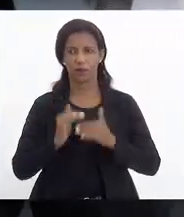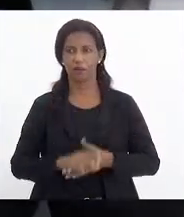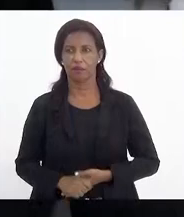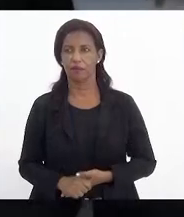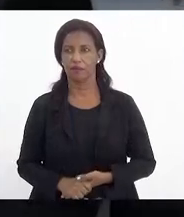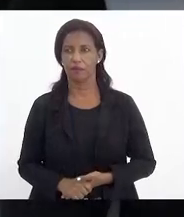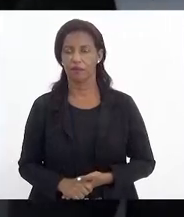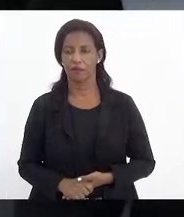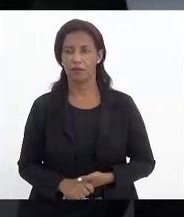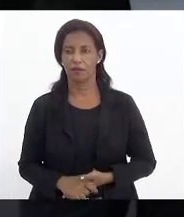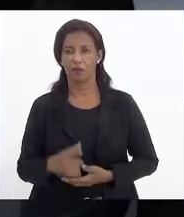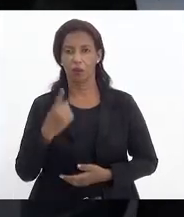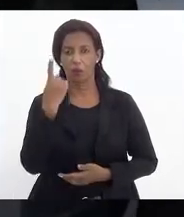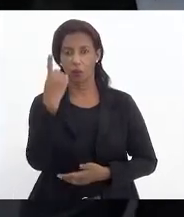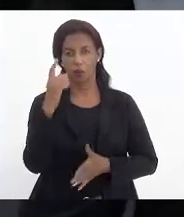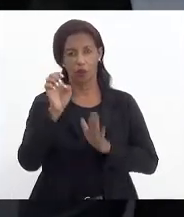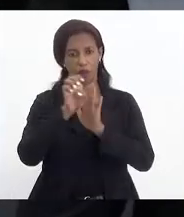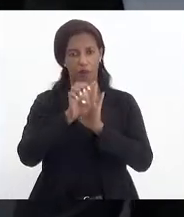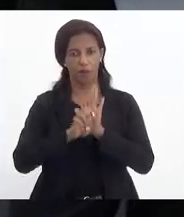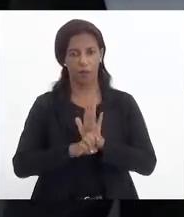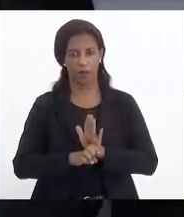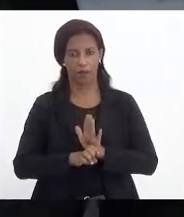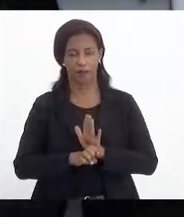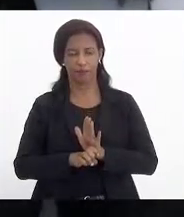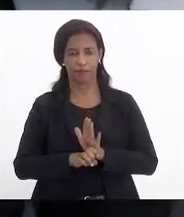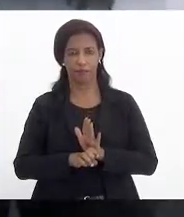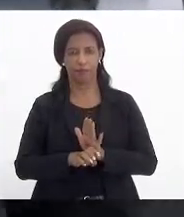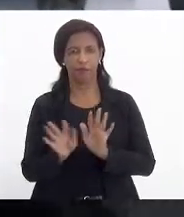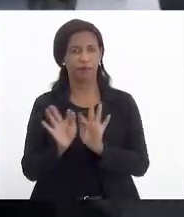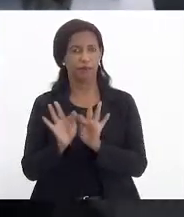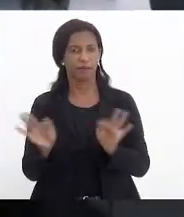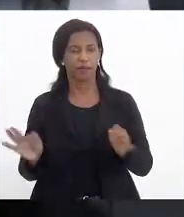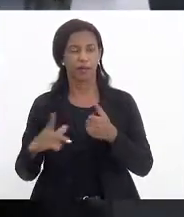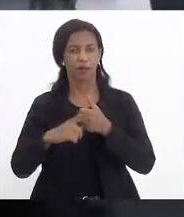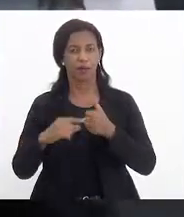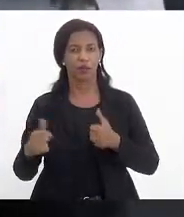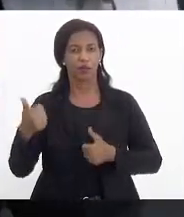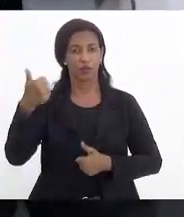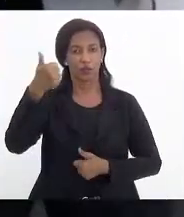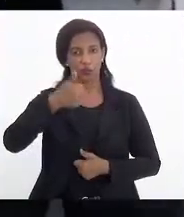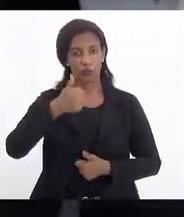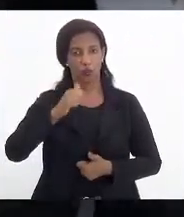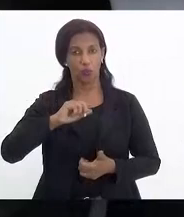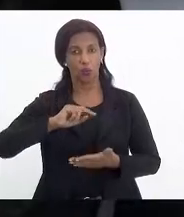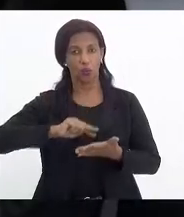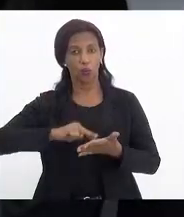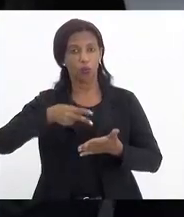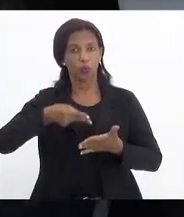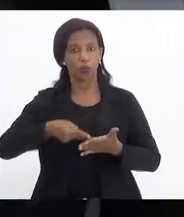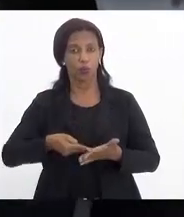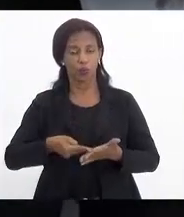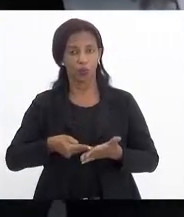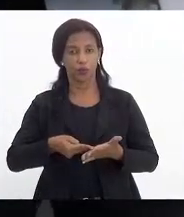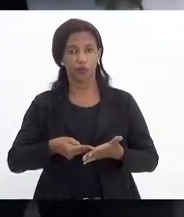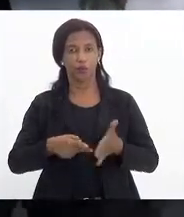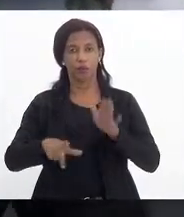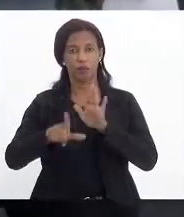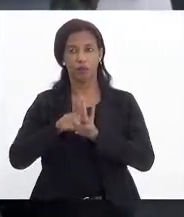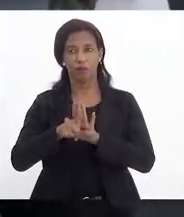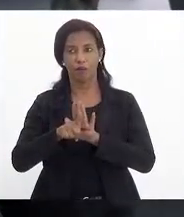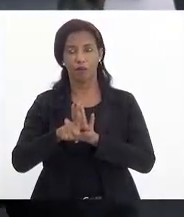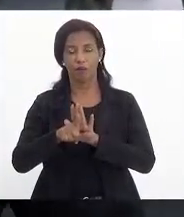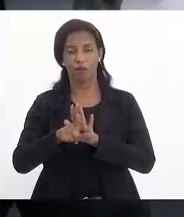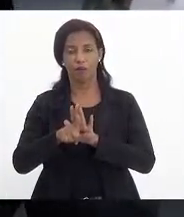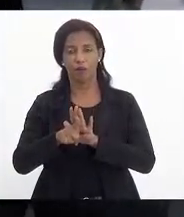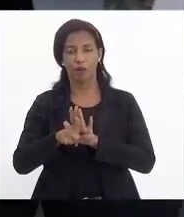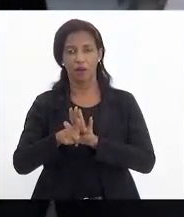com uma emenda. Apenas no artigo 1º, acrescentando a lei,